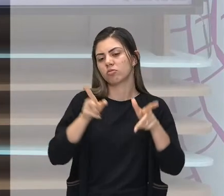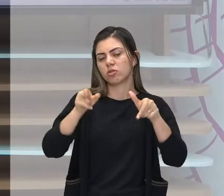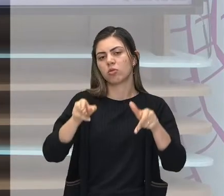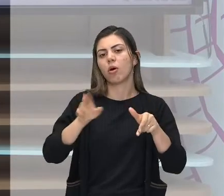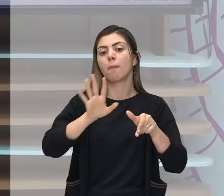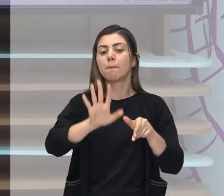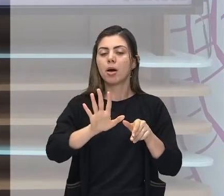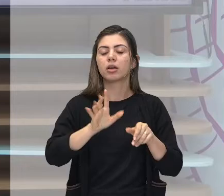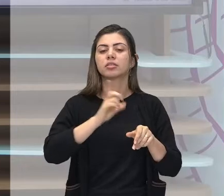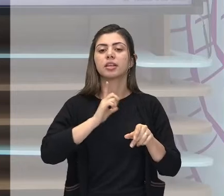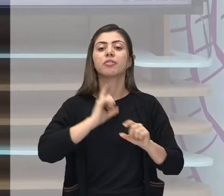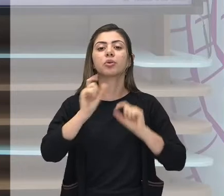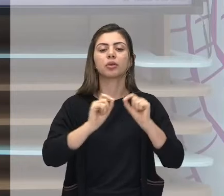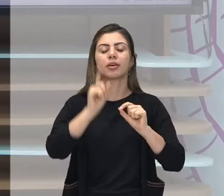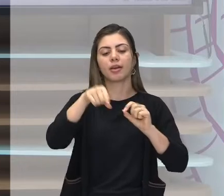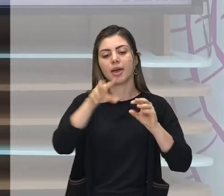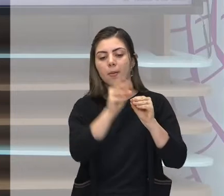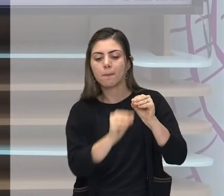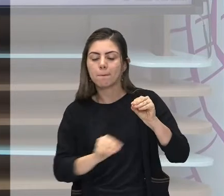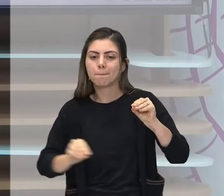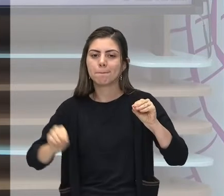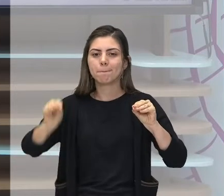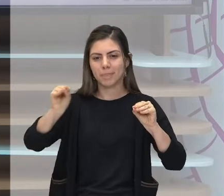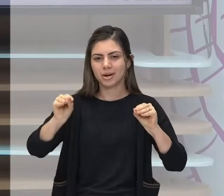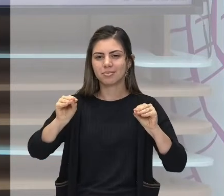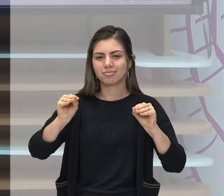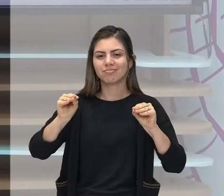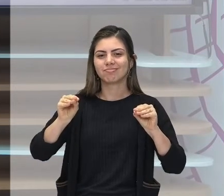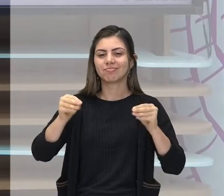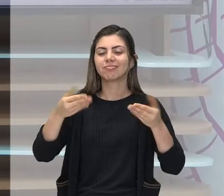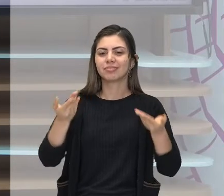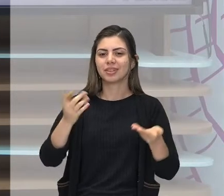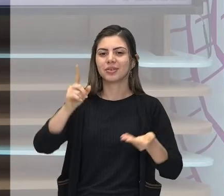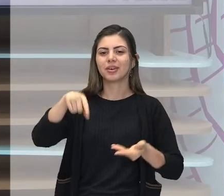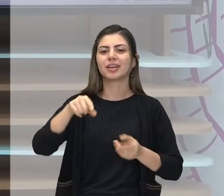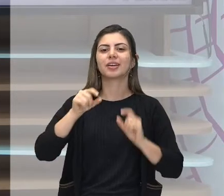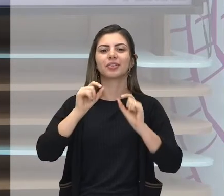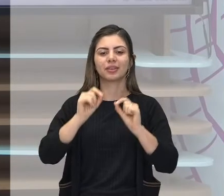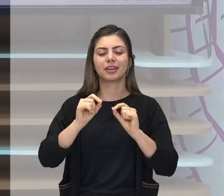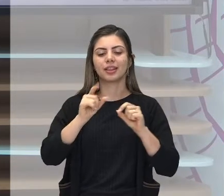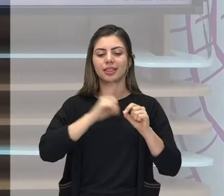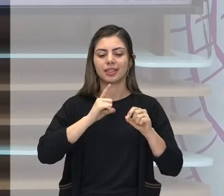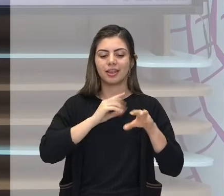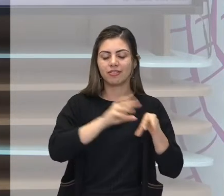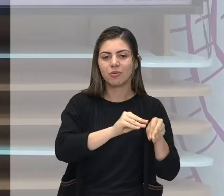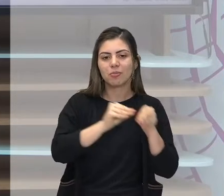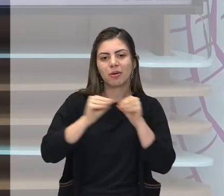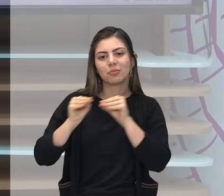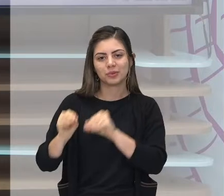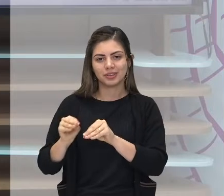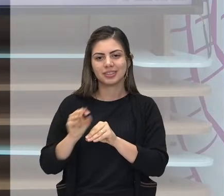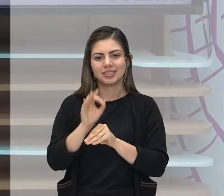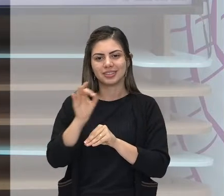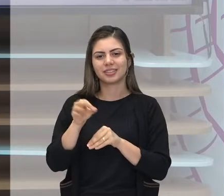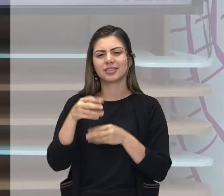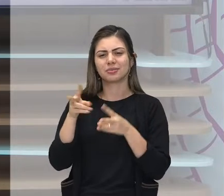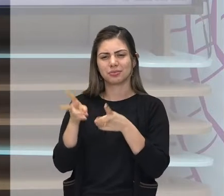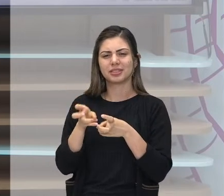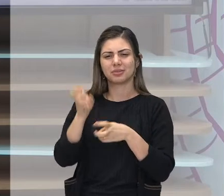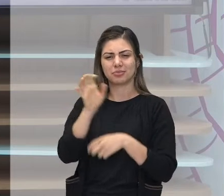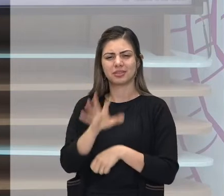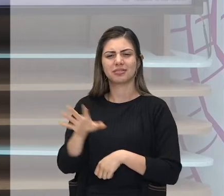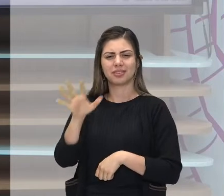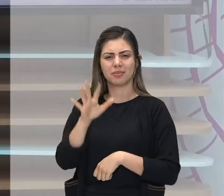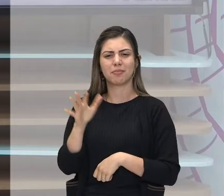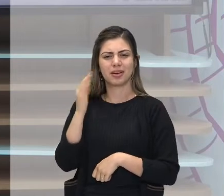nós mudamos ela de local, né? Isso é o transladar, mudar de local, né? Vamos colocar